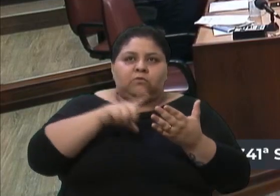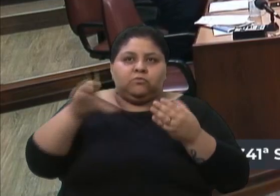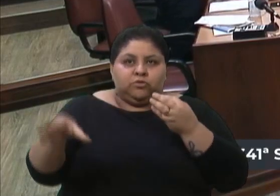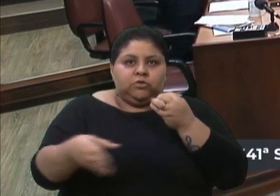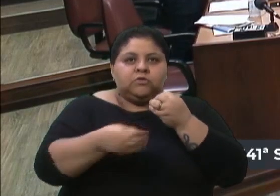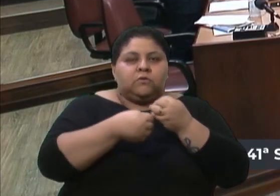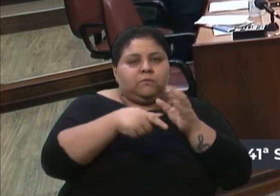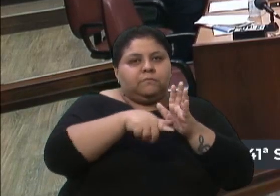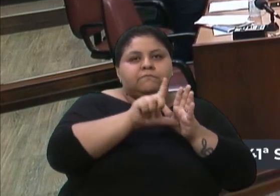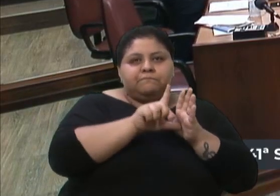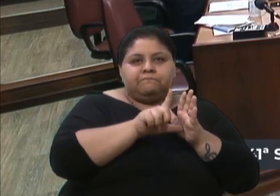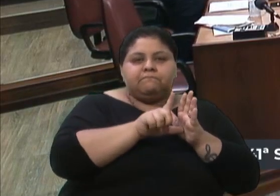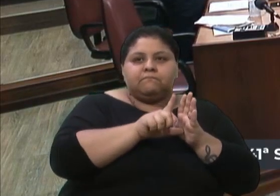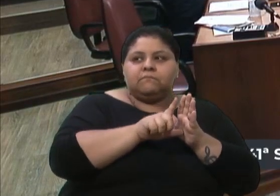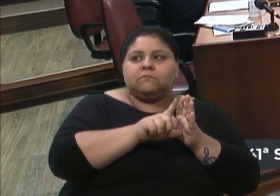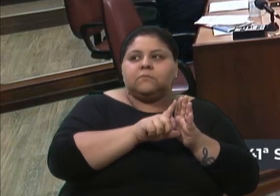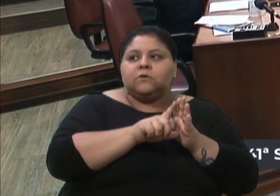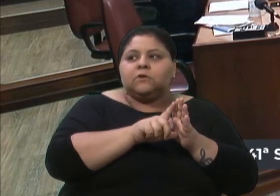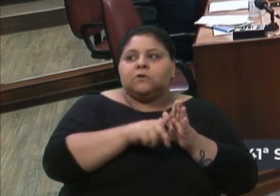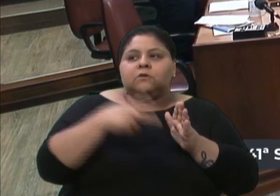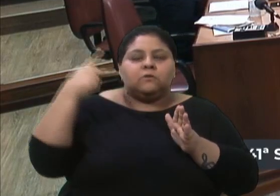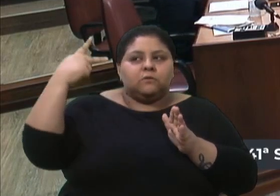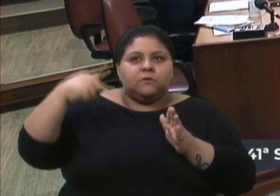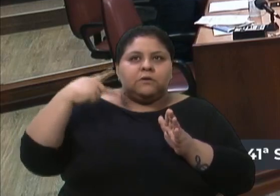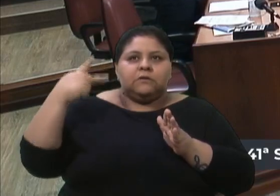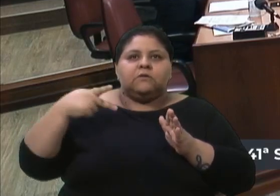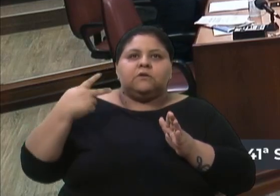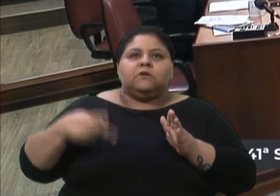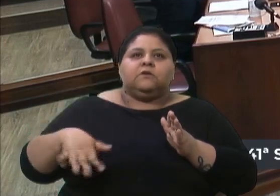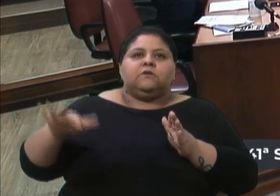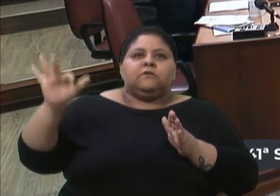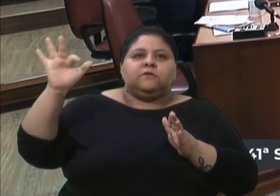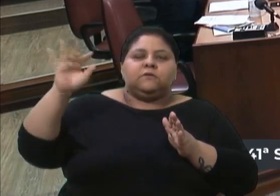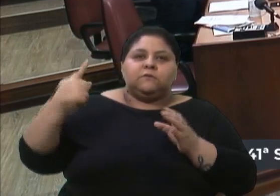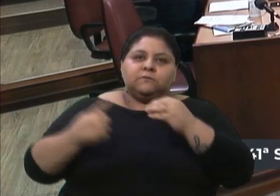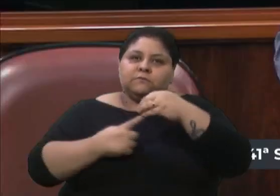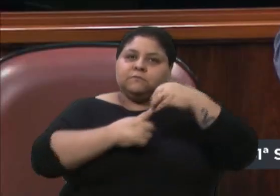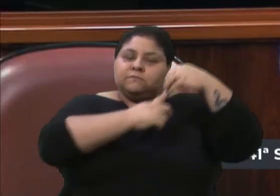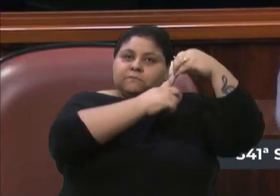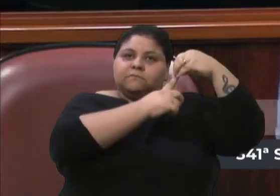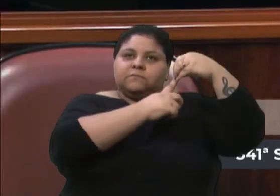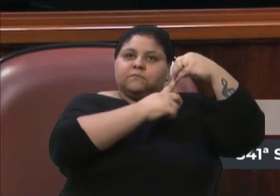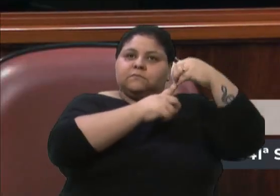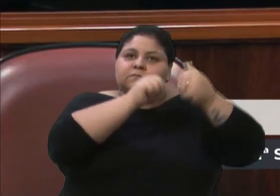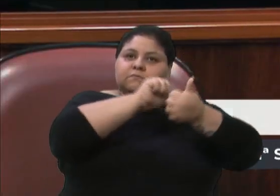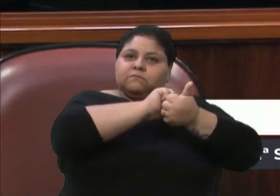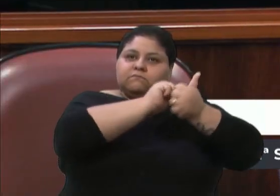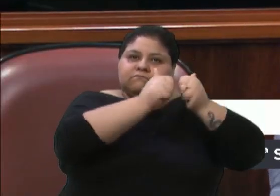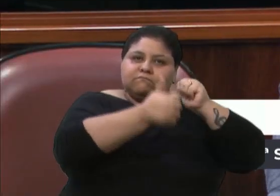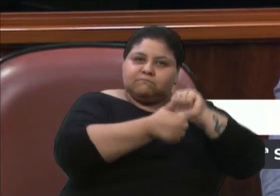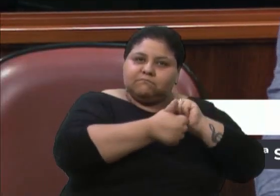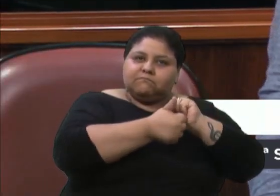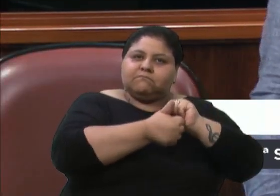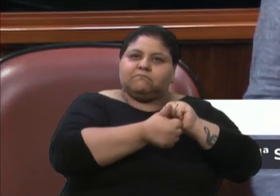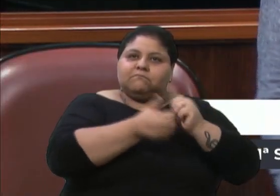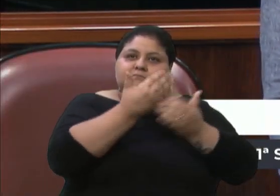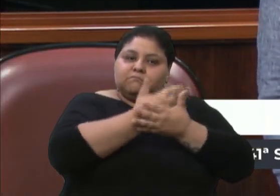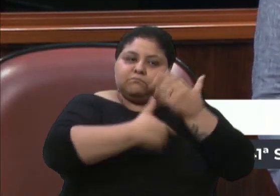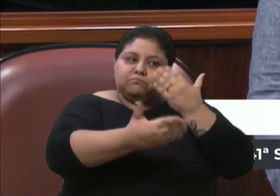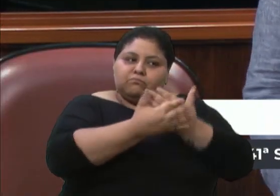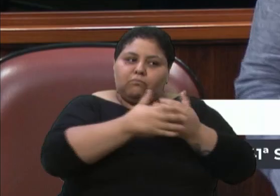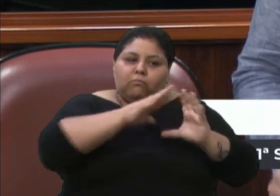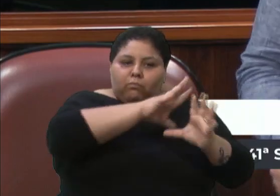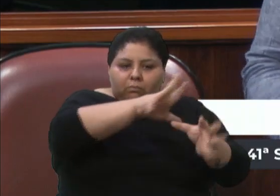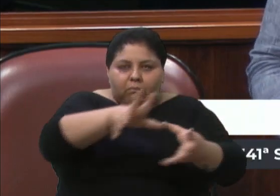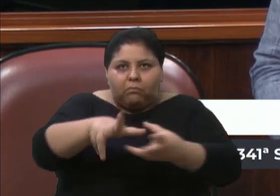vereador Felipe lembrou, né, da nossa principal jogadora reconhecida mundialmente, a Marta, e